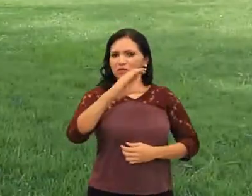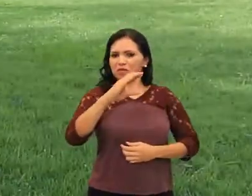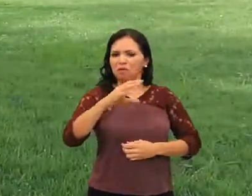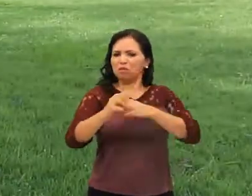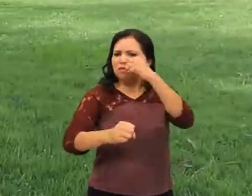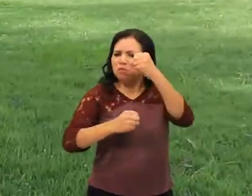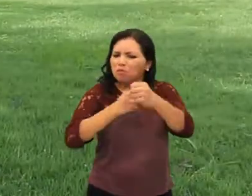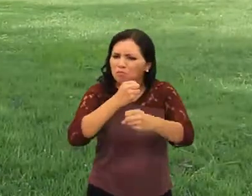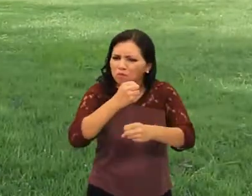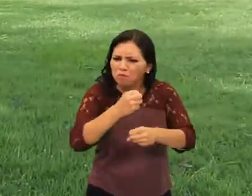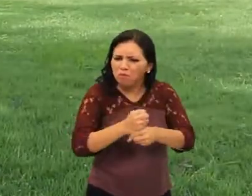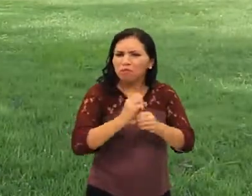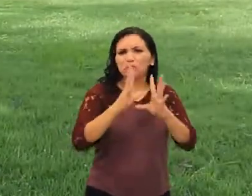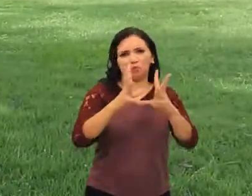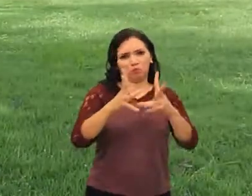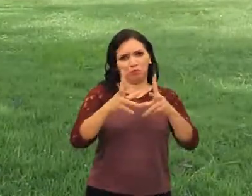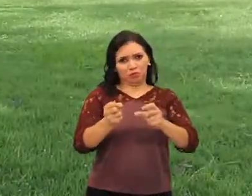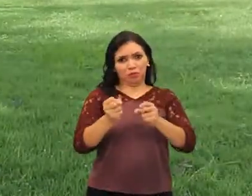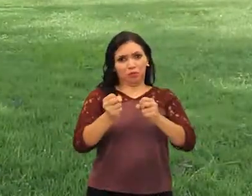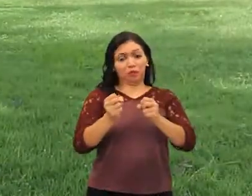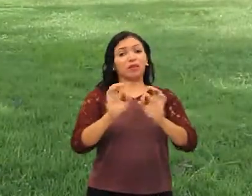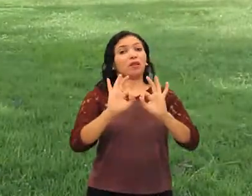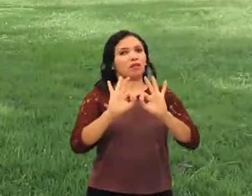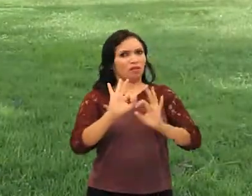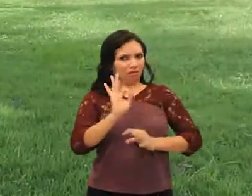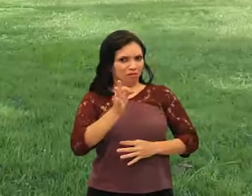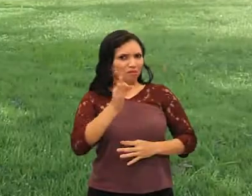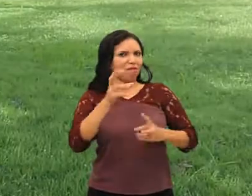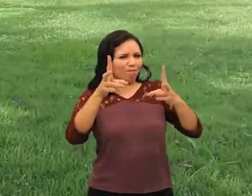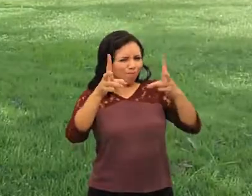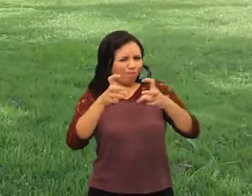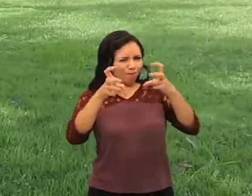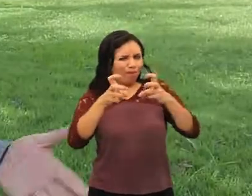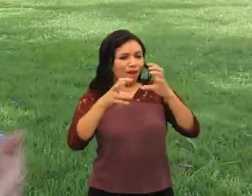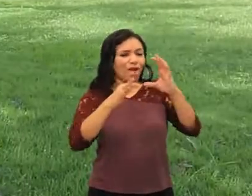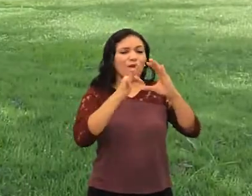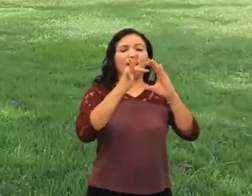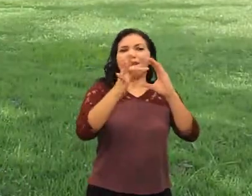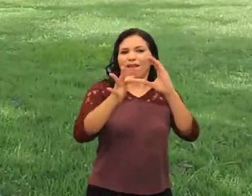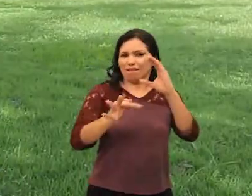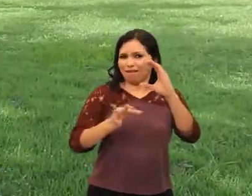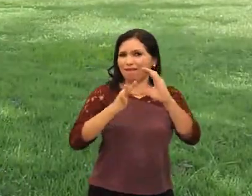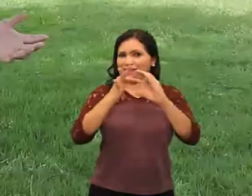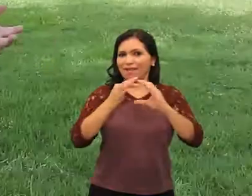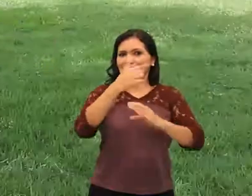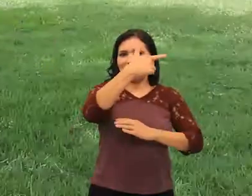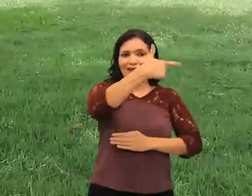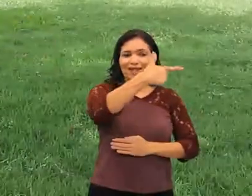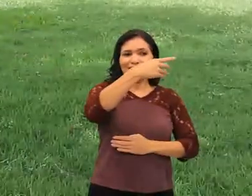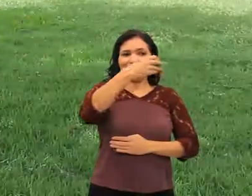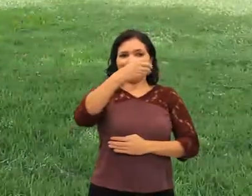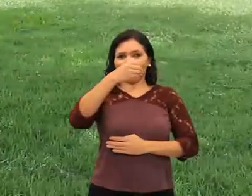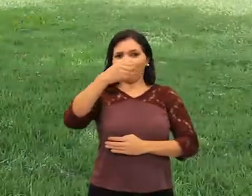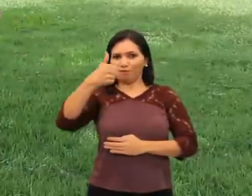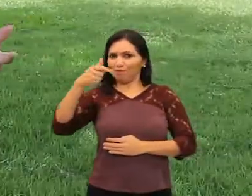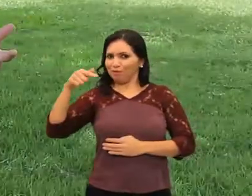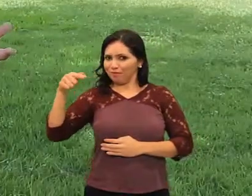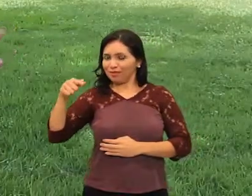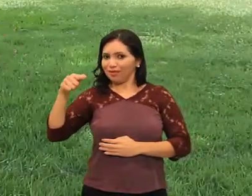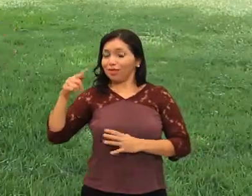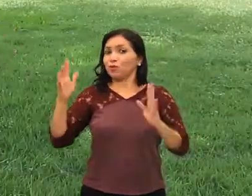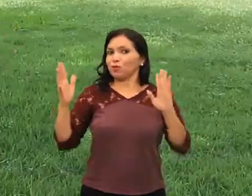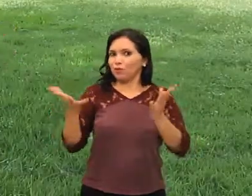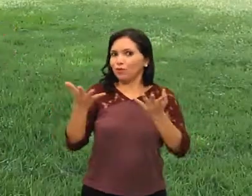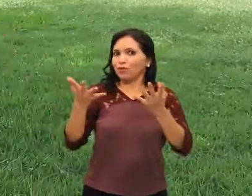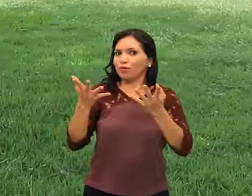você já deve ter percebido que estou me referindo à campanha da Fraternidade de 2017. E hoje a gente vai contextualizar